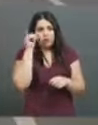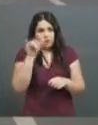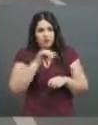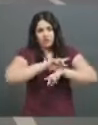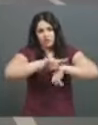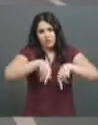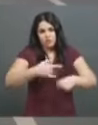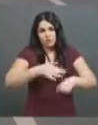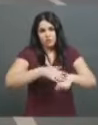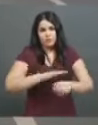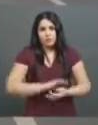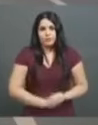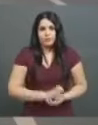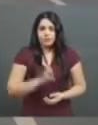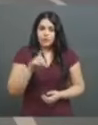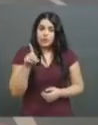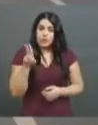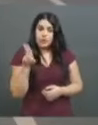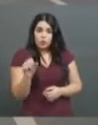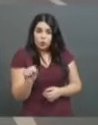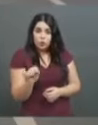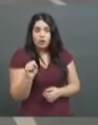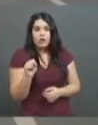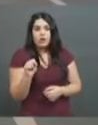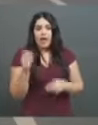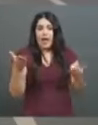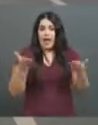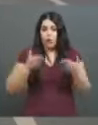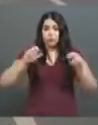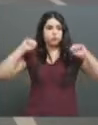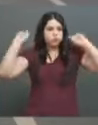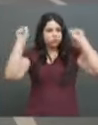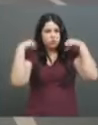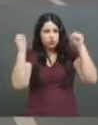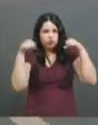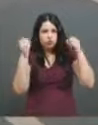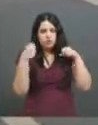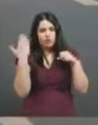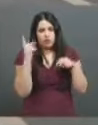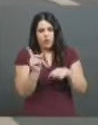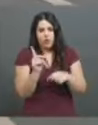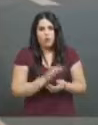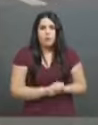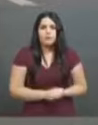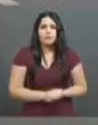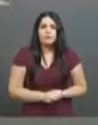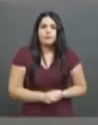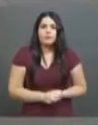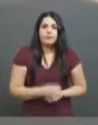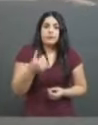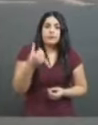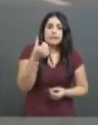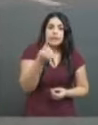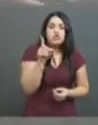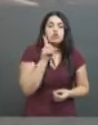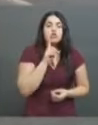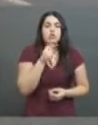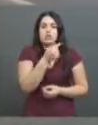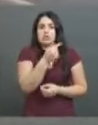conformidades. Edu passou de um quase sedentário para um praticante assíduo de exercício físico. Pelo menos 6 vezes